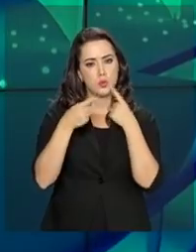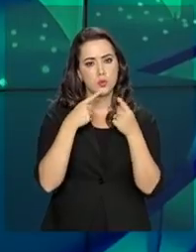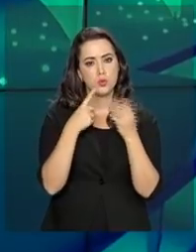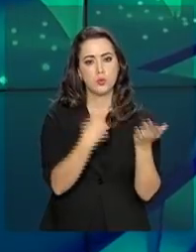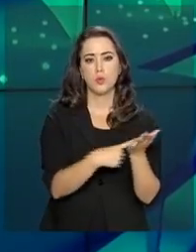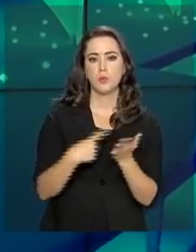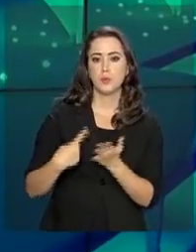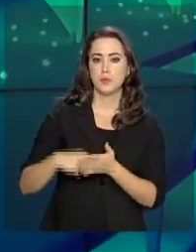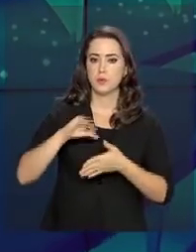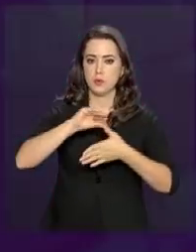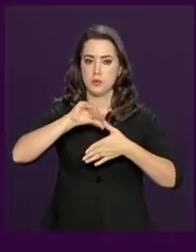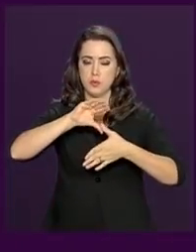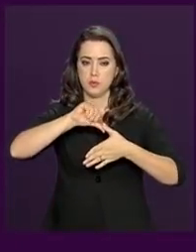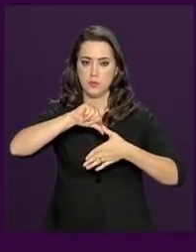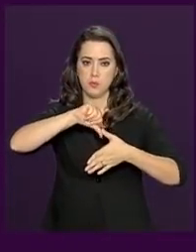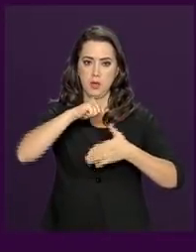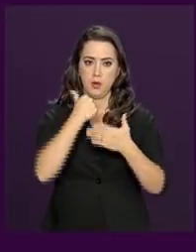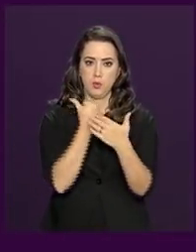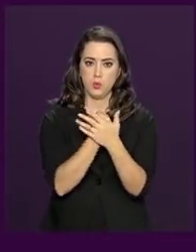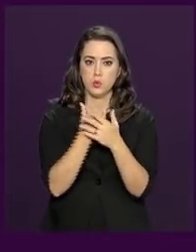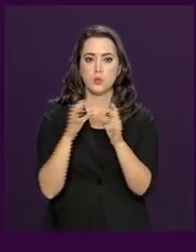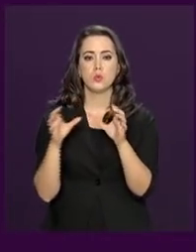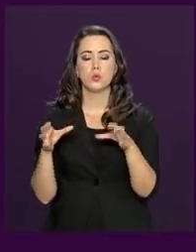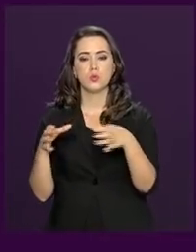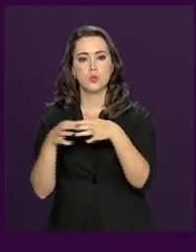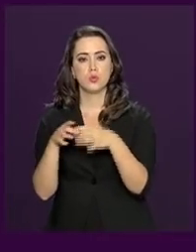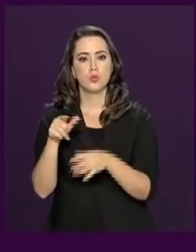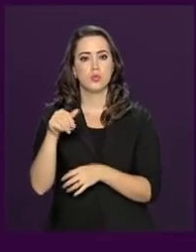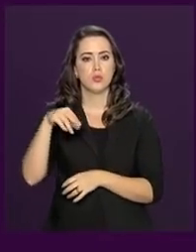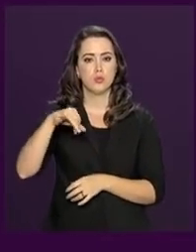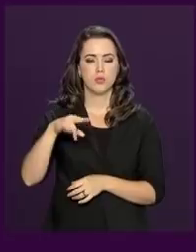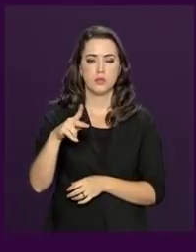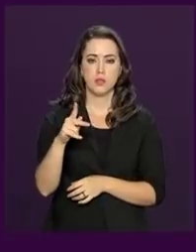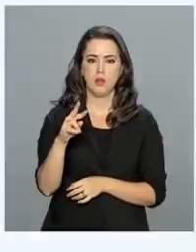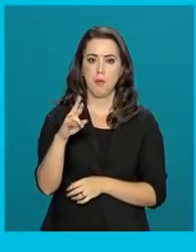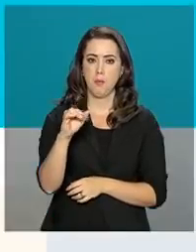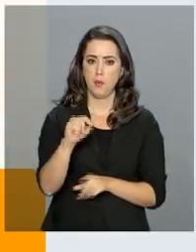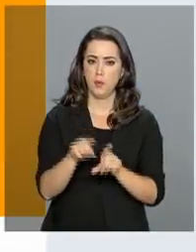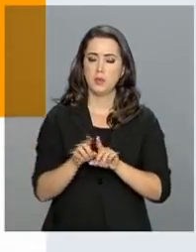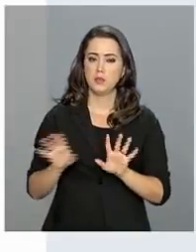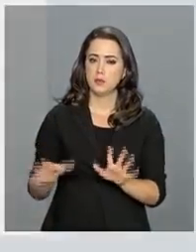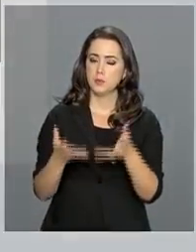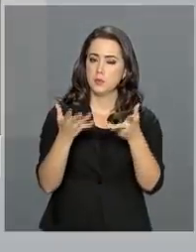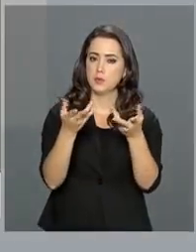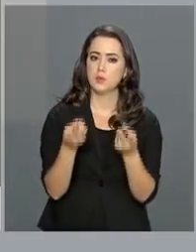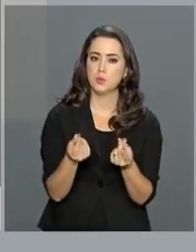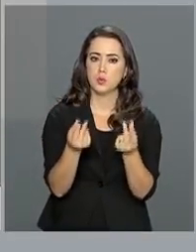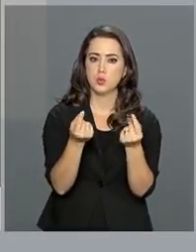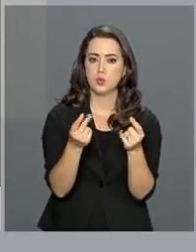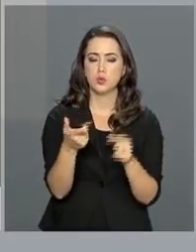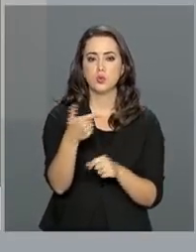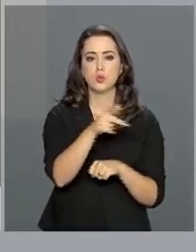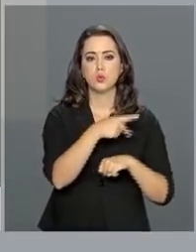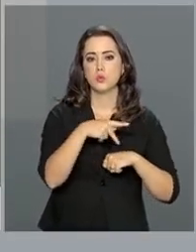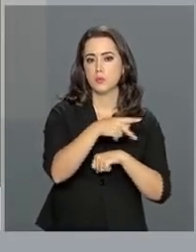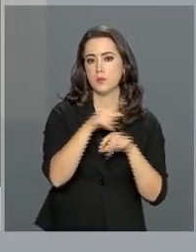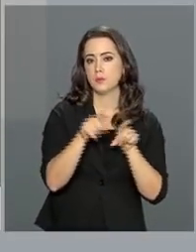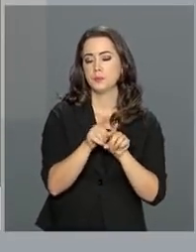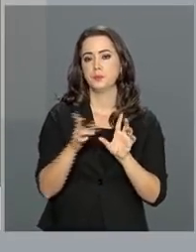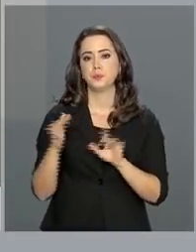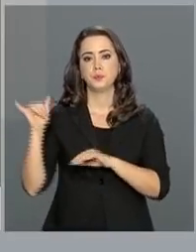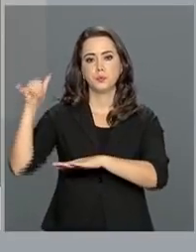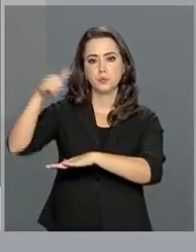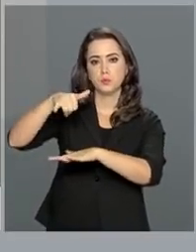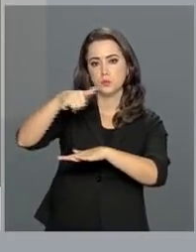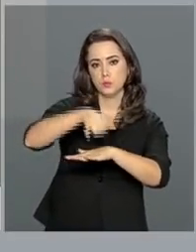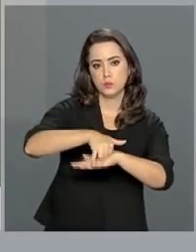acordo entre mercosul e cingapura além dos incentivos para investimentos estrangeiros em concessões de portos aeroportos